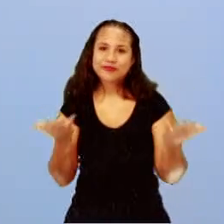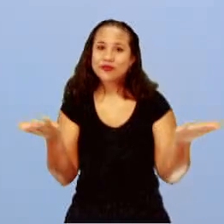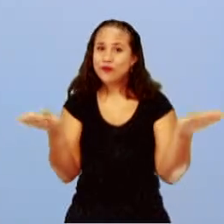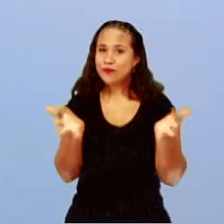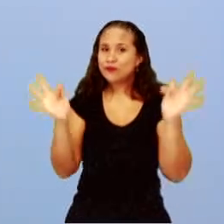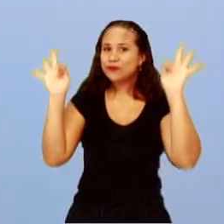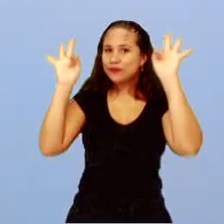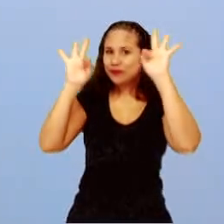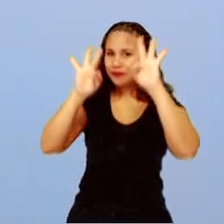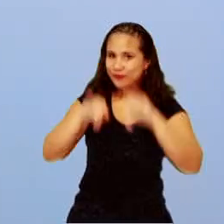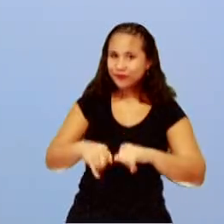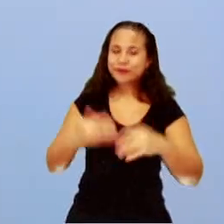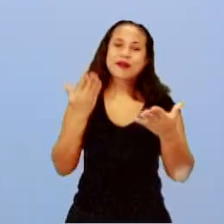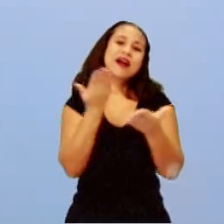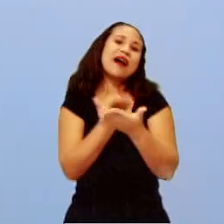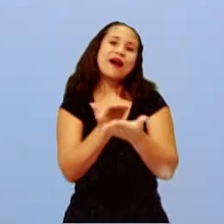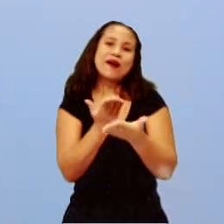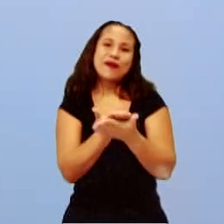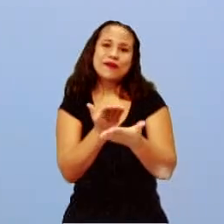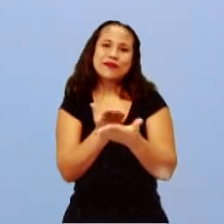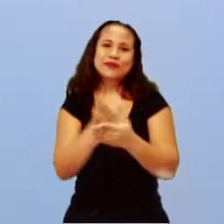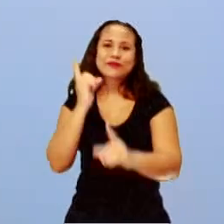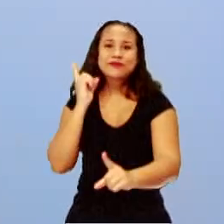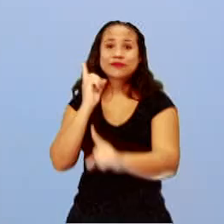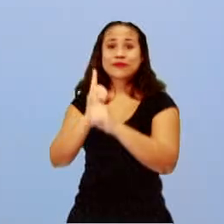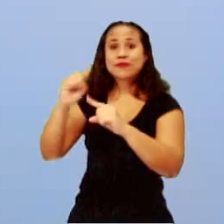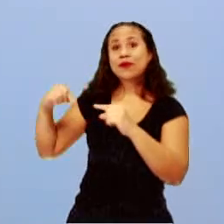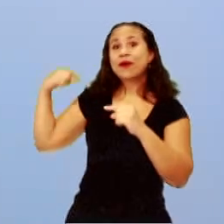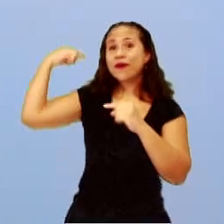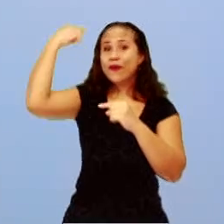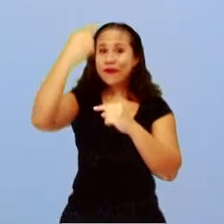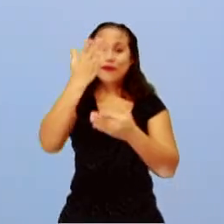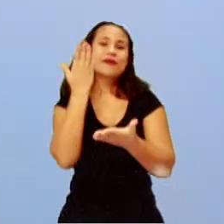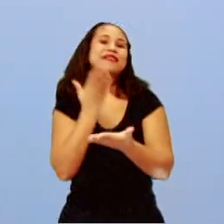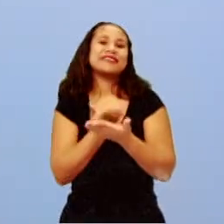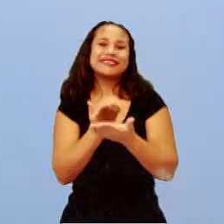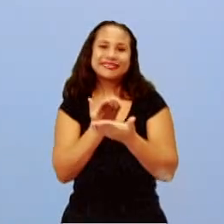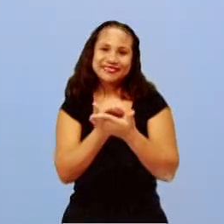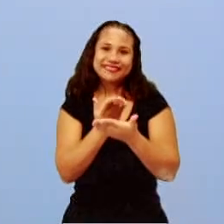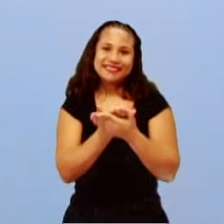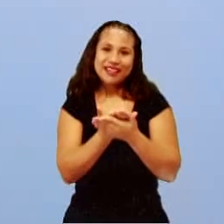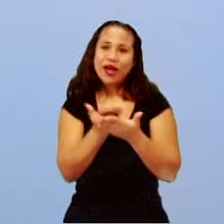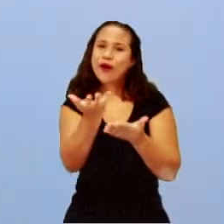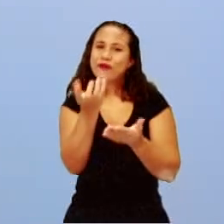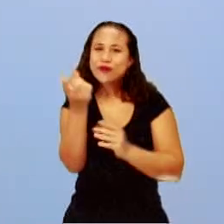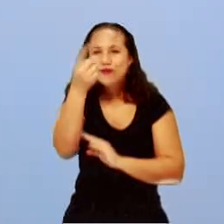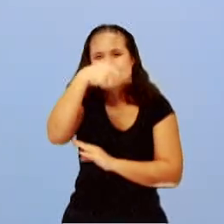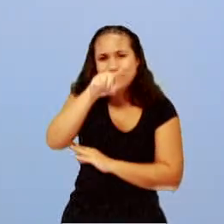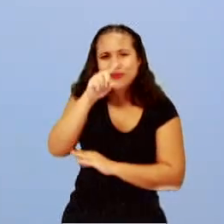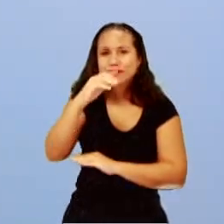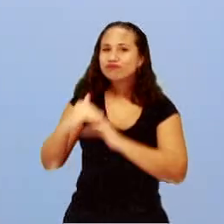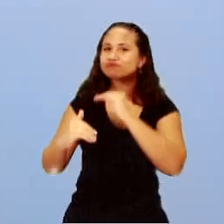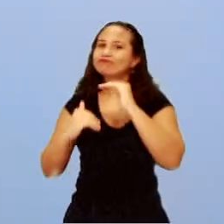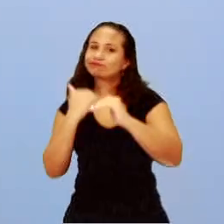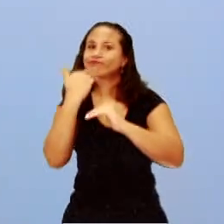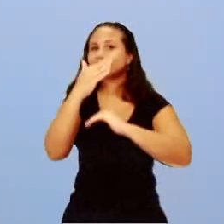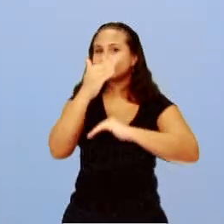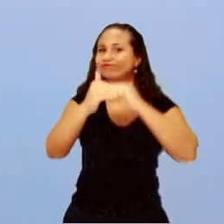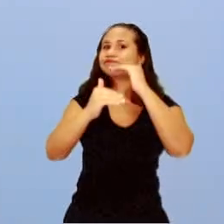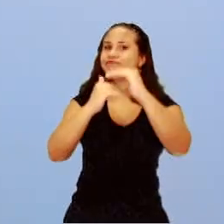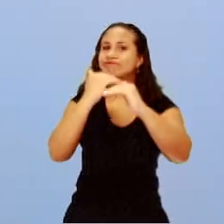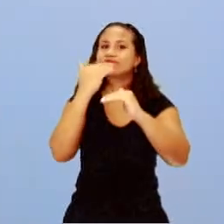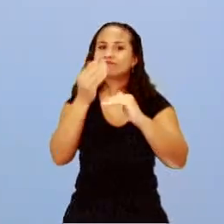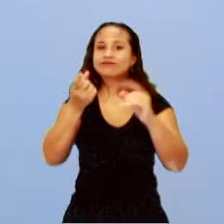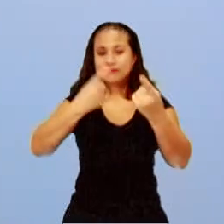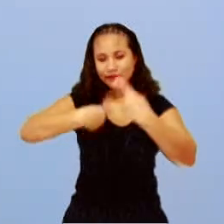com mais uma aula, né? E nos encontramos na próxima aula. E eu quero ver vocês desenvolvendo, tá? Fazendo